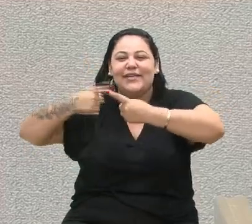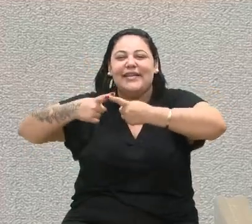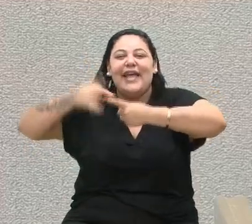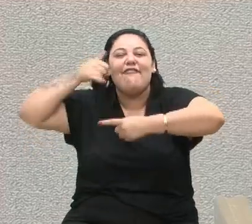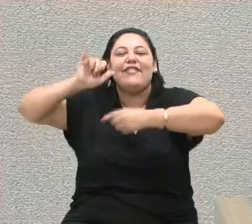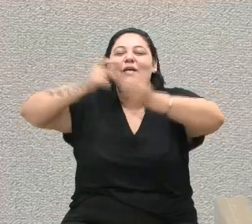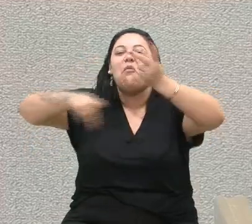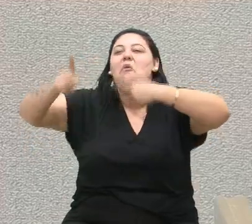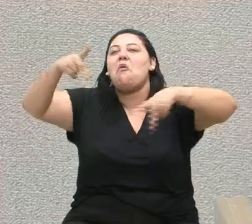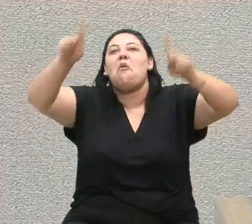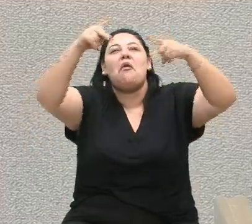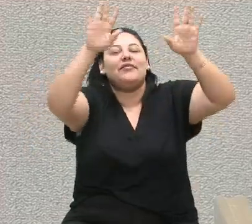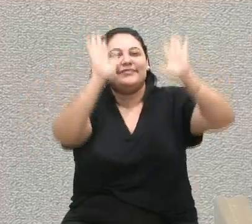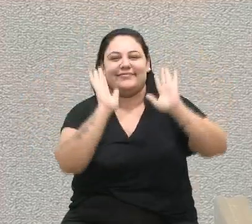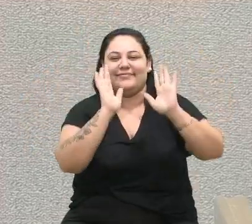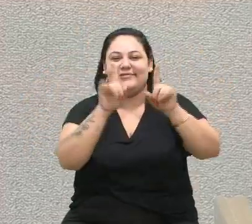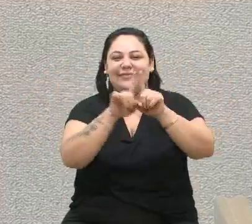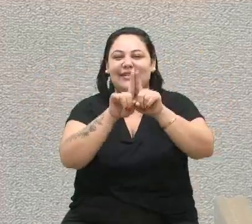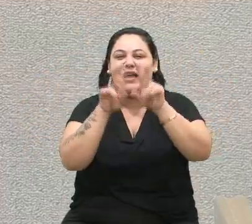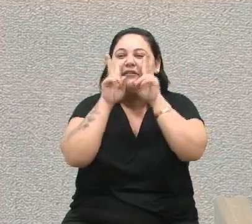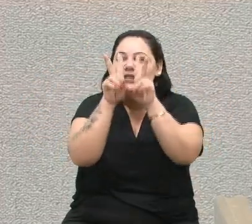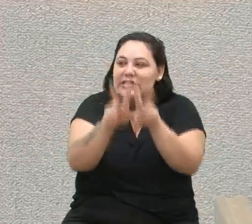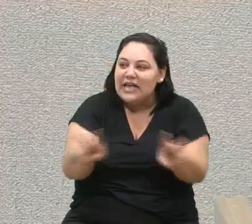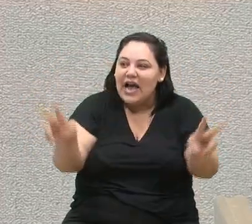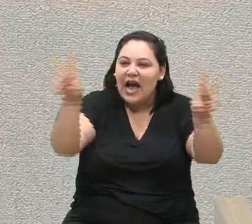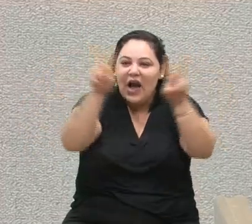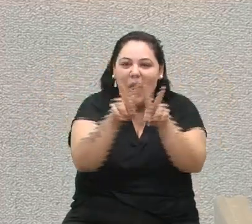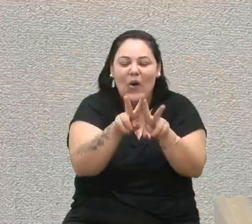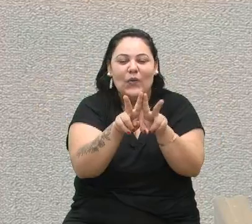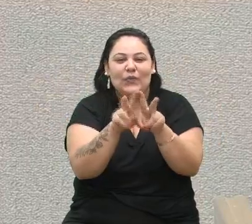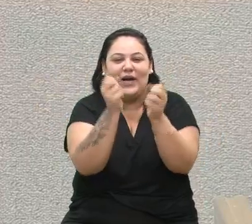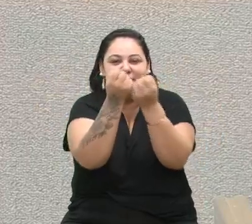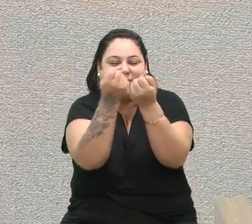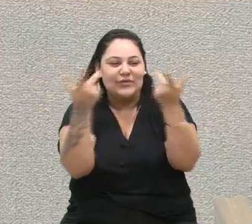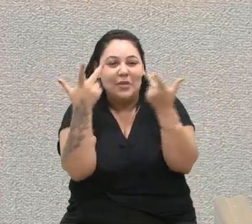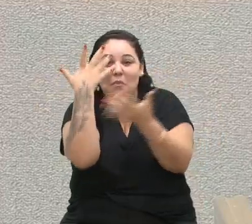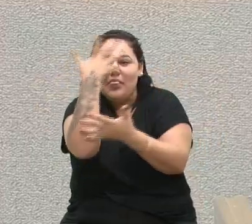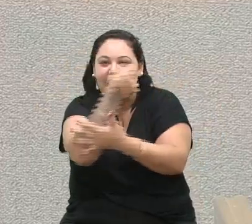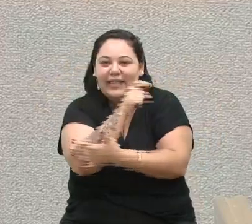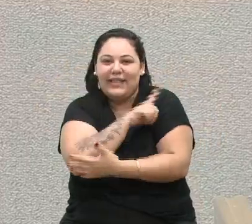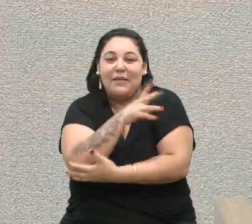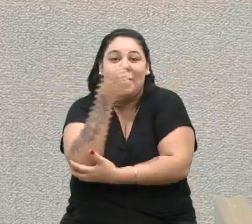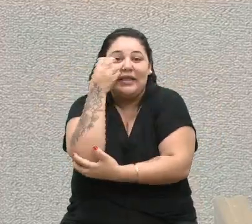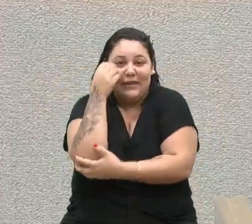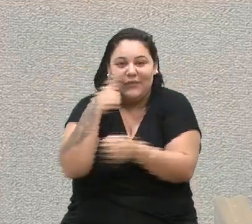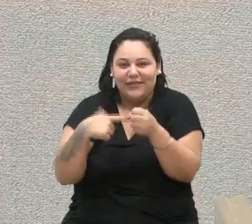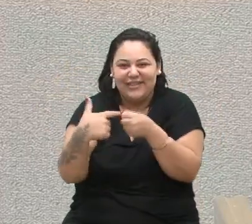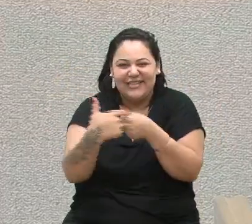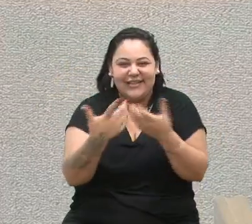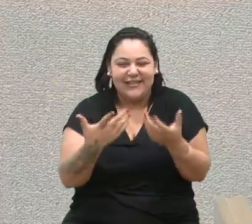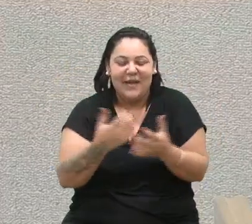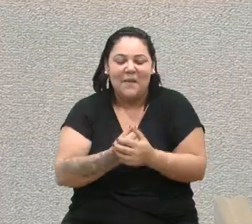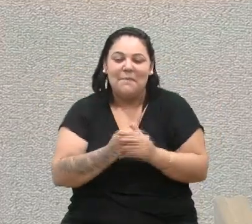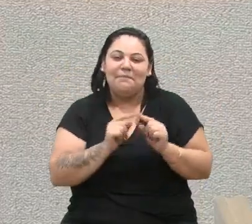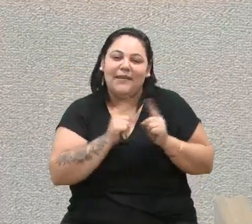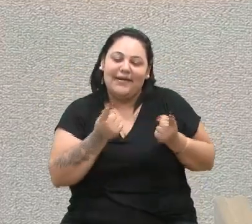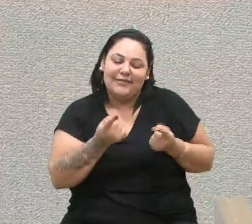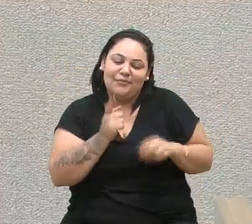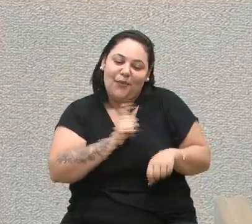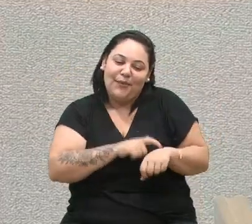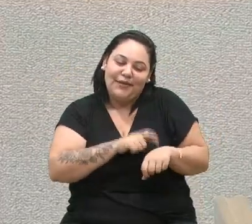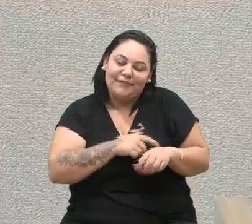né? A visão da cidade, os símbolos da cidade, os monumentos da cidade. Mas o que temos no momento é